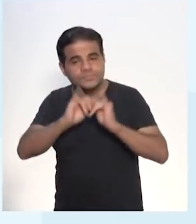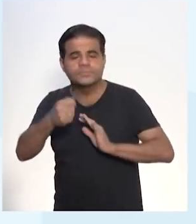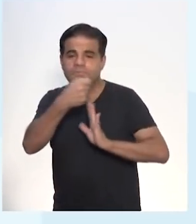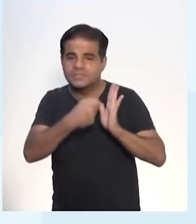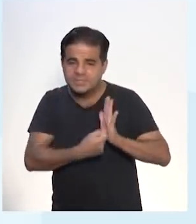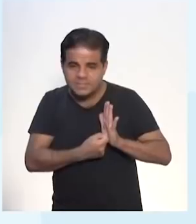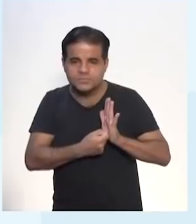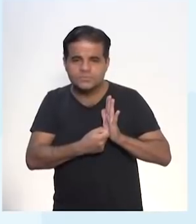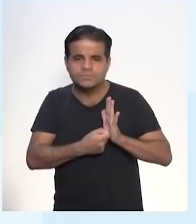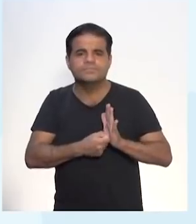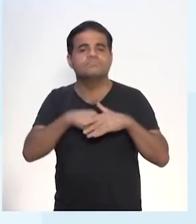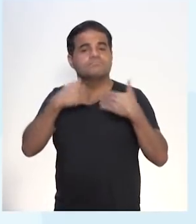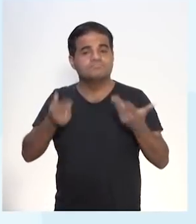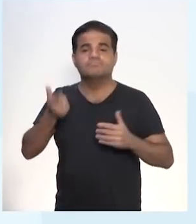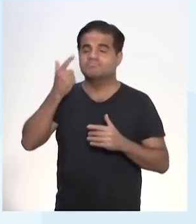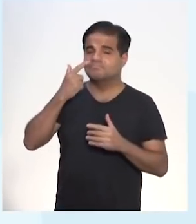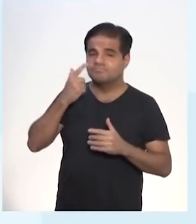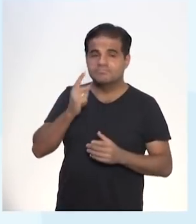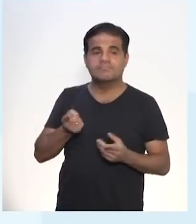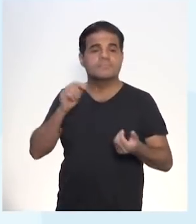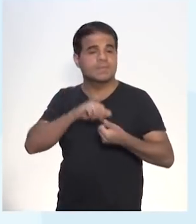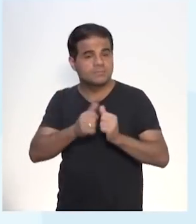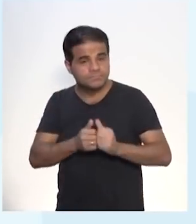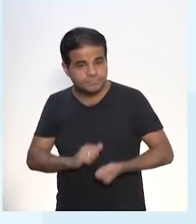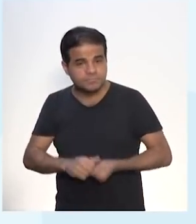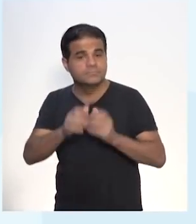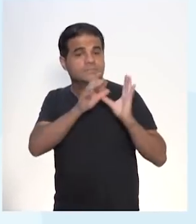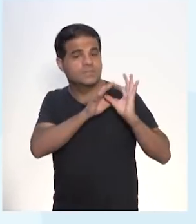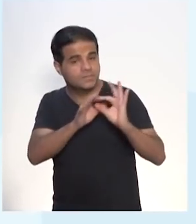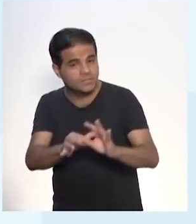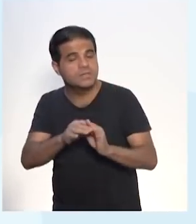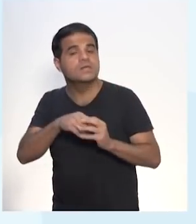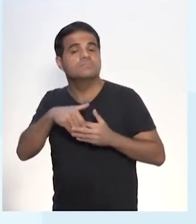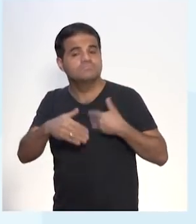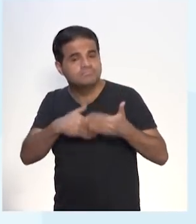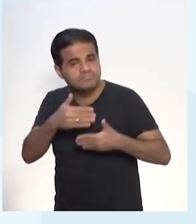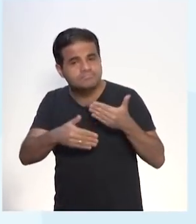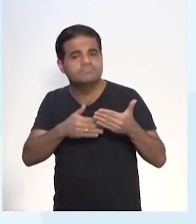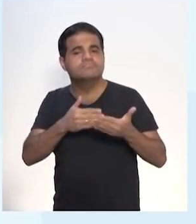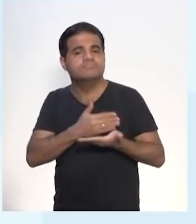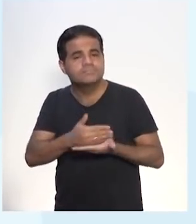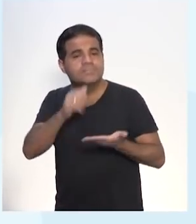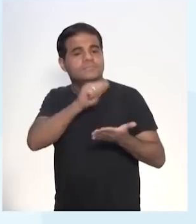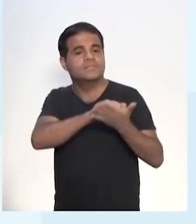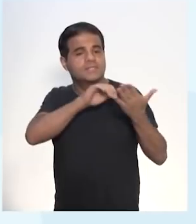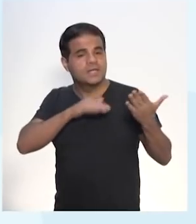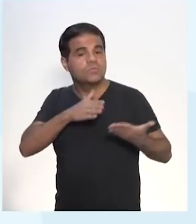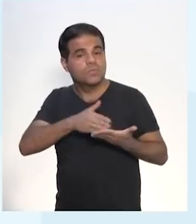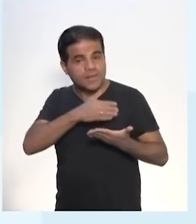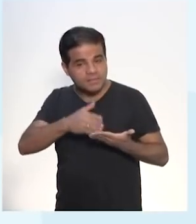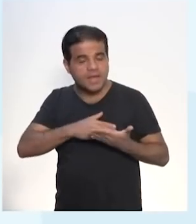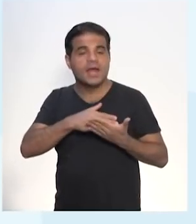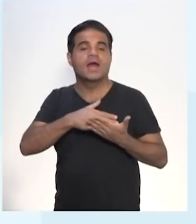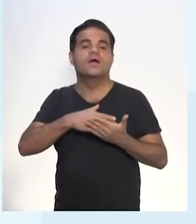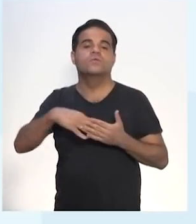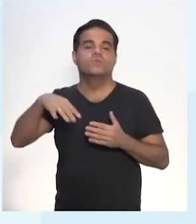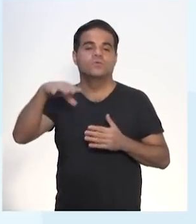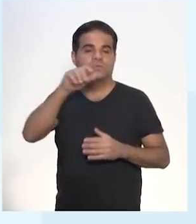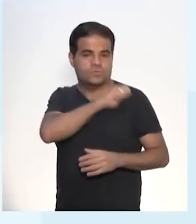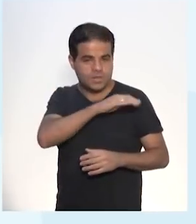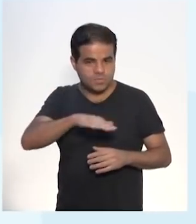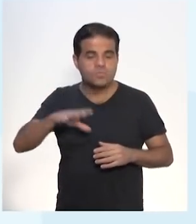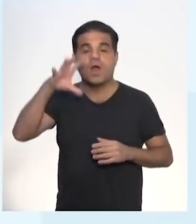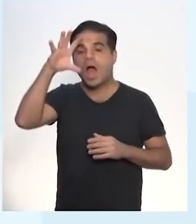escritos, considerando sua adequação aos contextos em que foram produzidos, a partir das atividades do caderno do aluno a